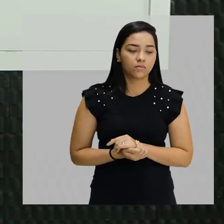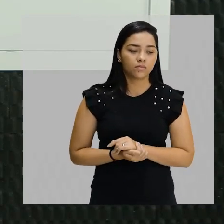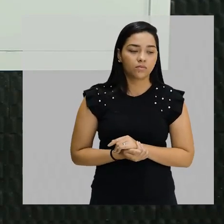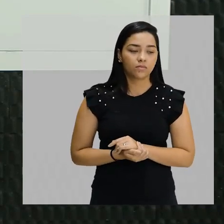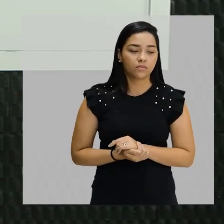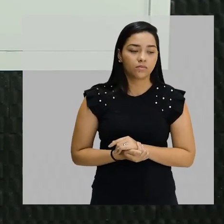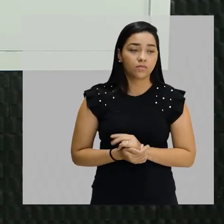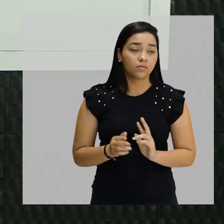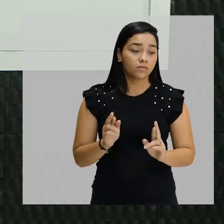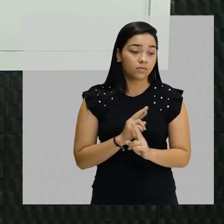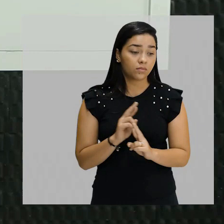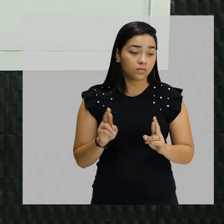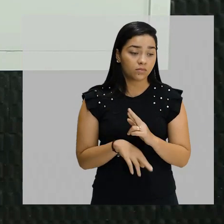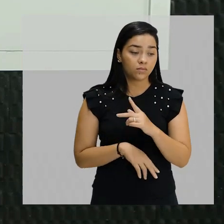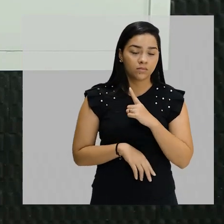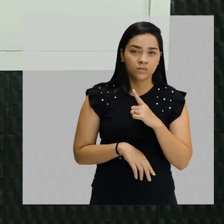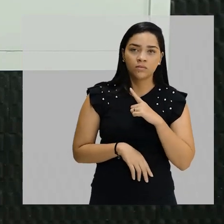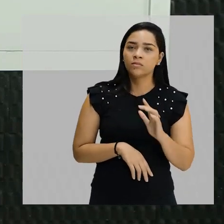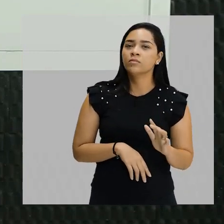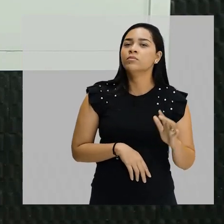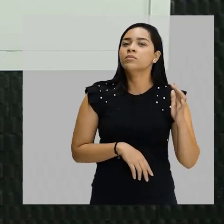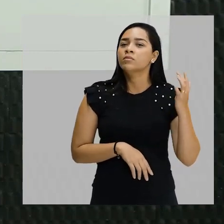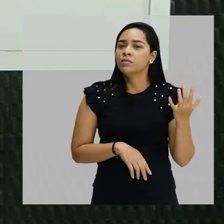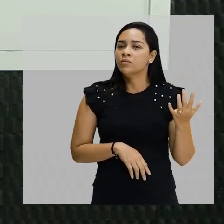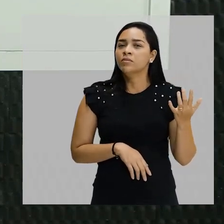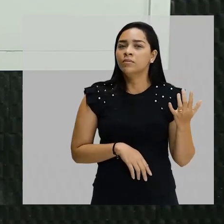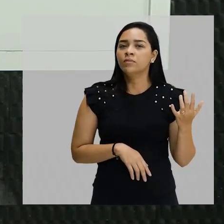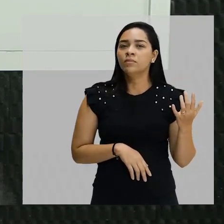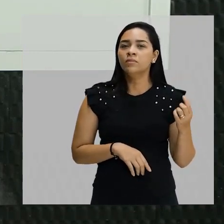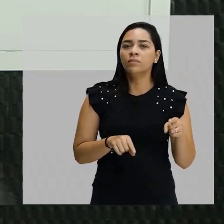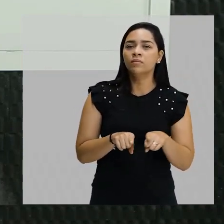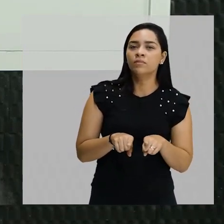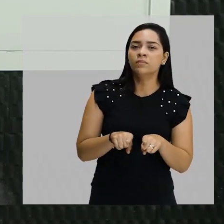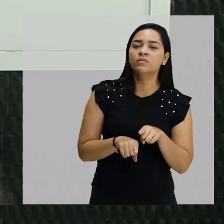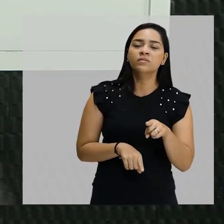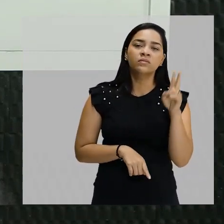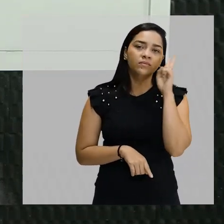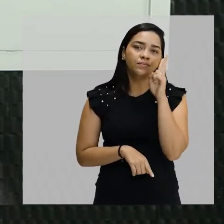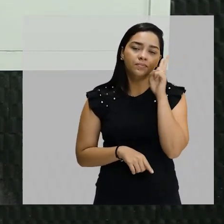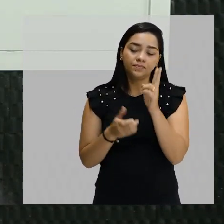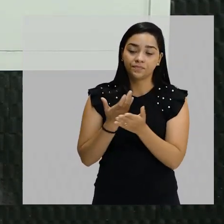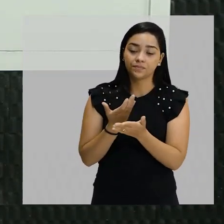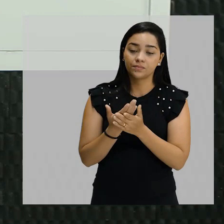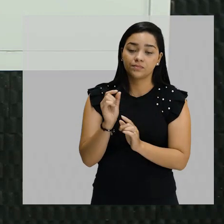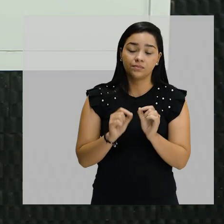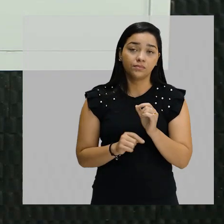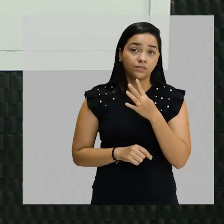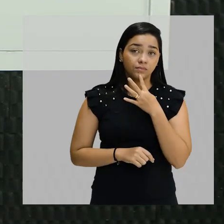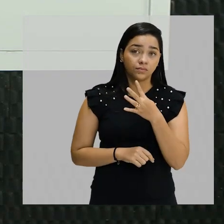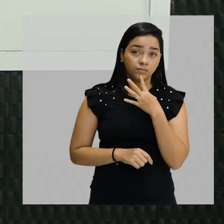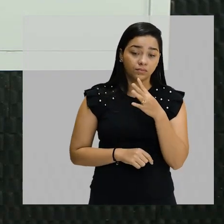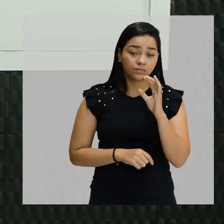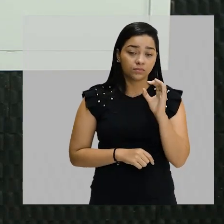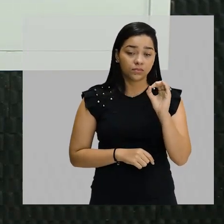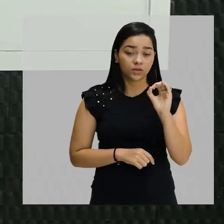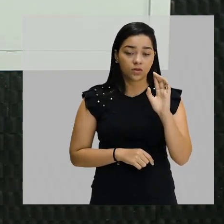certo uma relação entre um sujeito OK aí você lembra lá na hora que eu disse um sujeito que conhece o